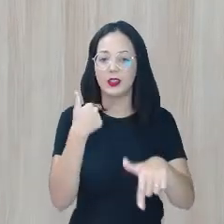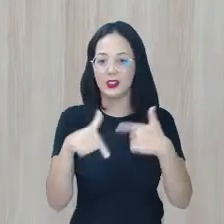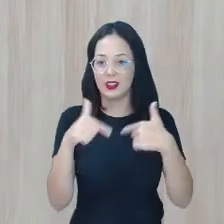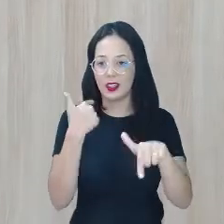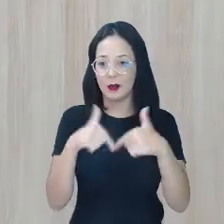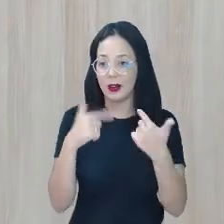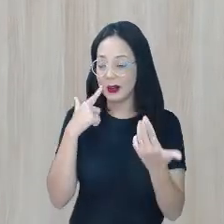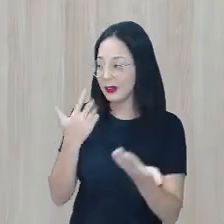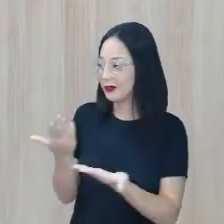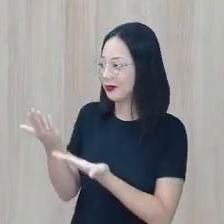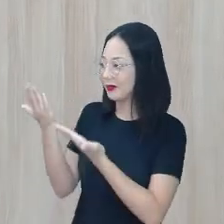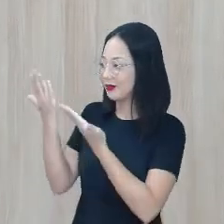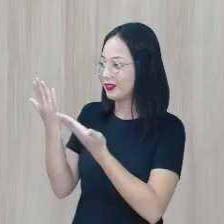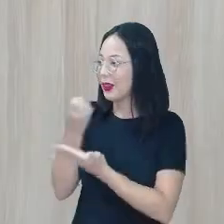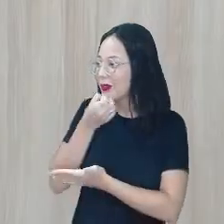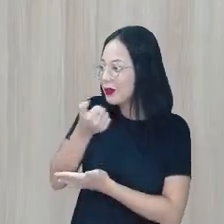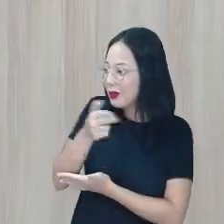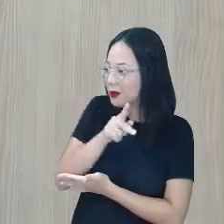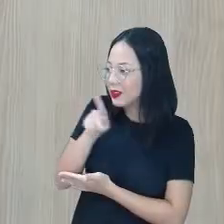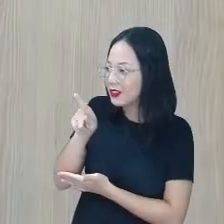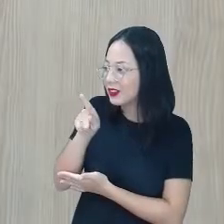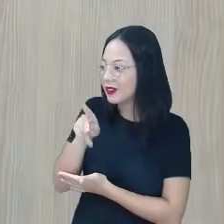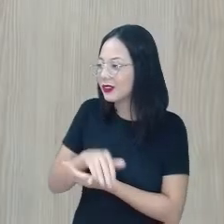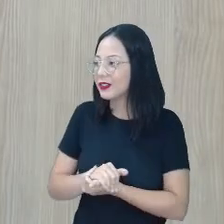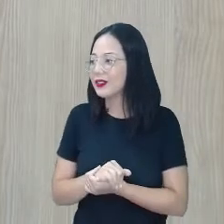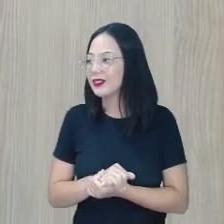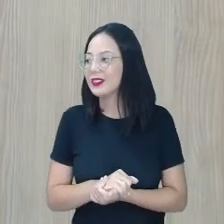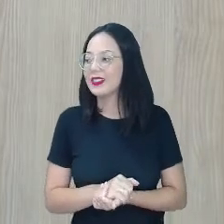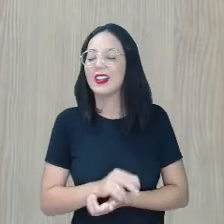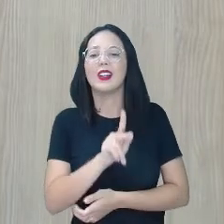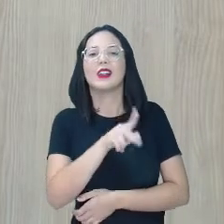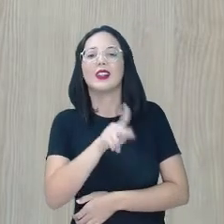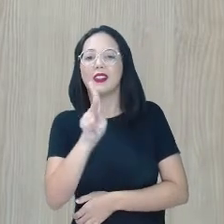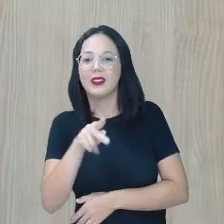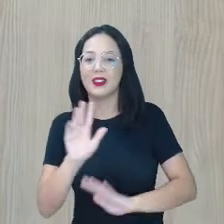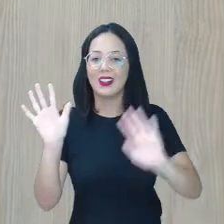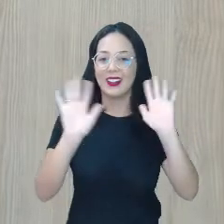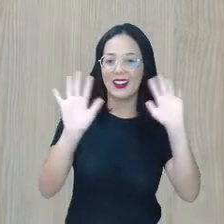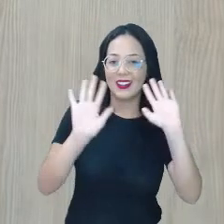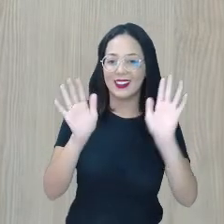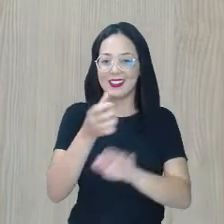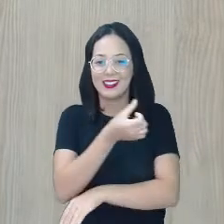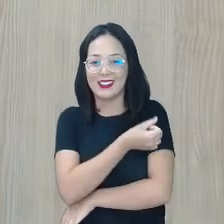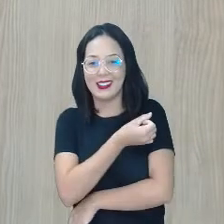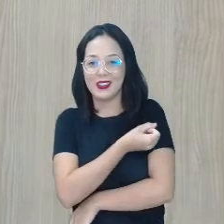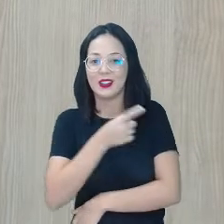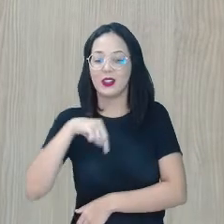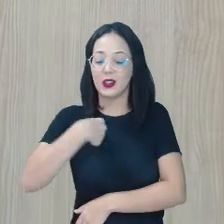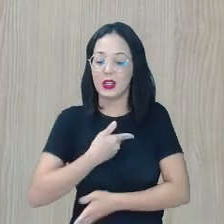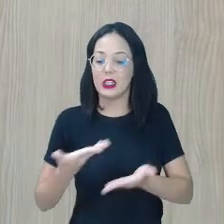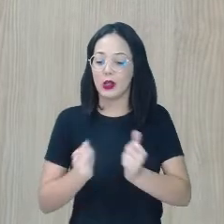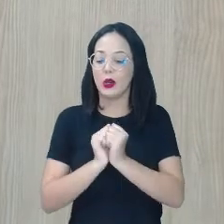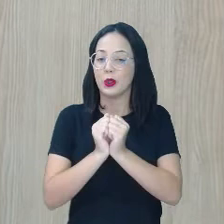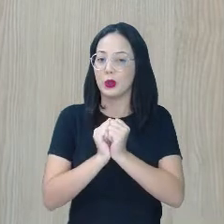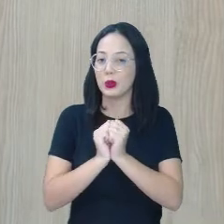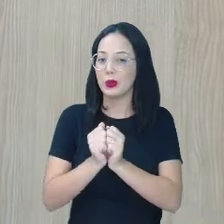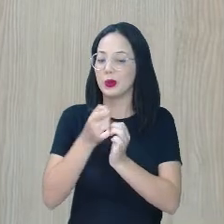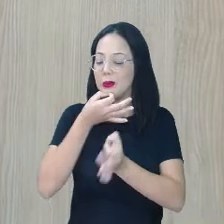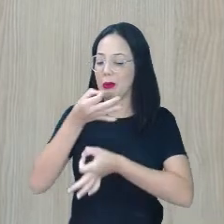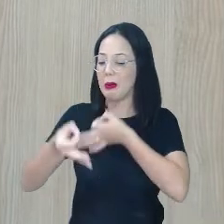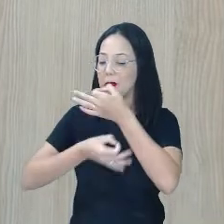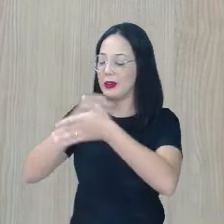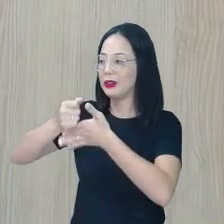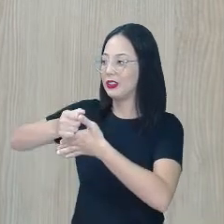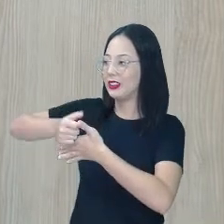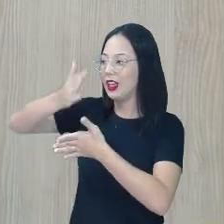ali. Tudo bom, professor? Tudo bom, professor Luciano? E aí, galerinha do 6º ano, estamos juntos aqui, ó, tô no chat, tá?